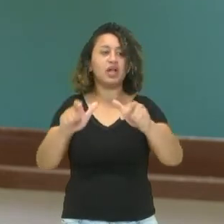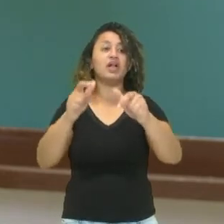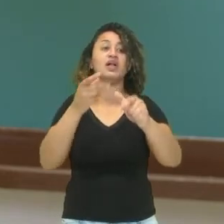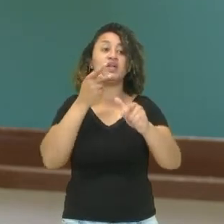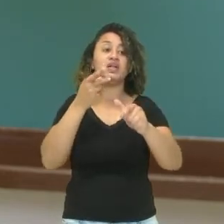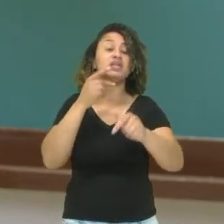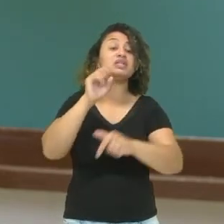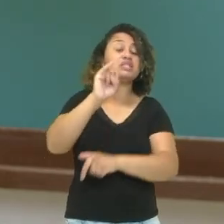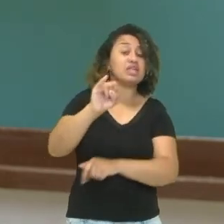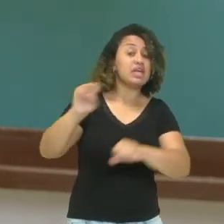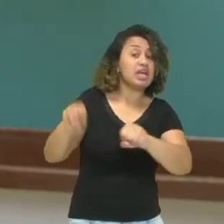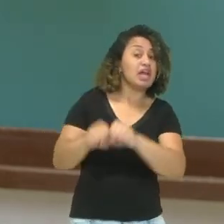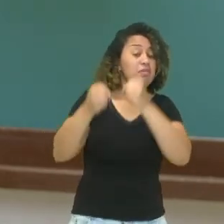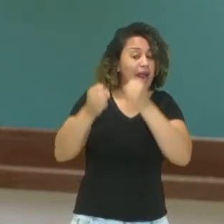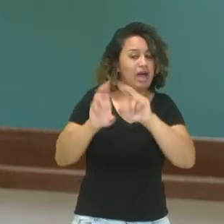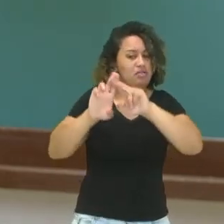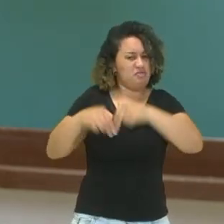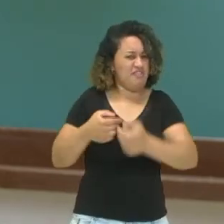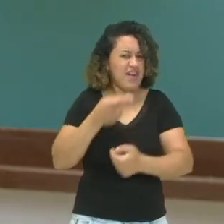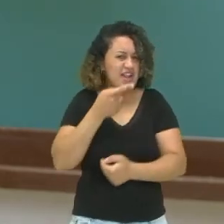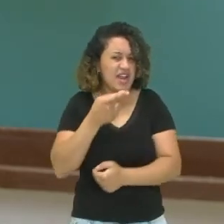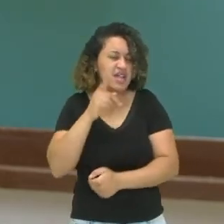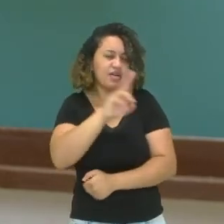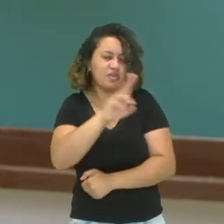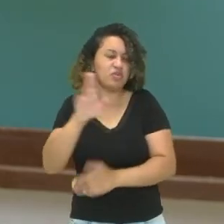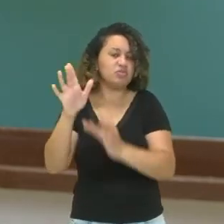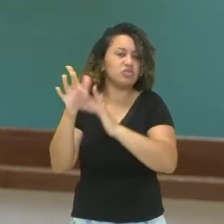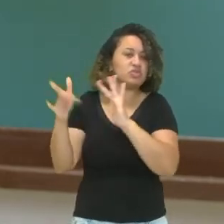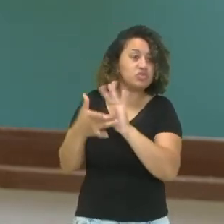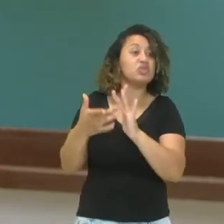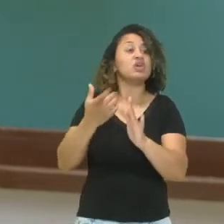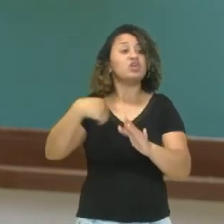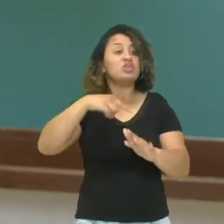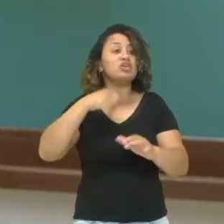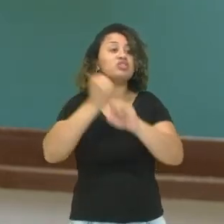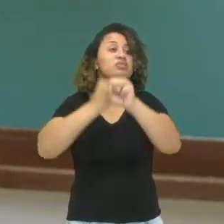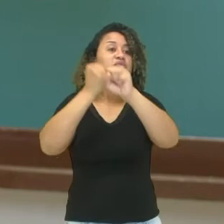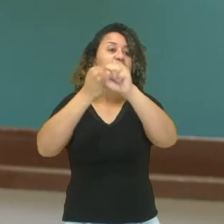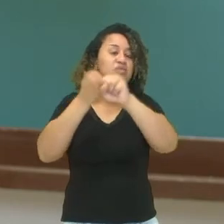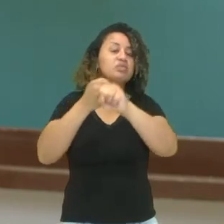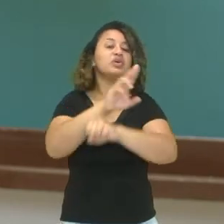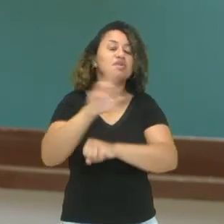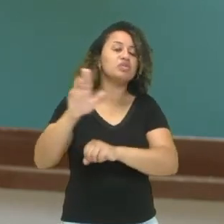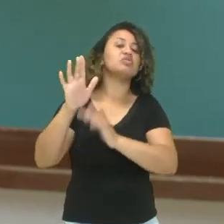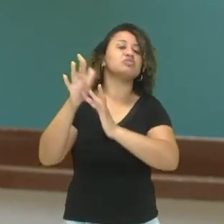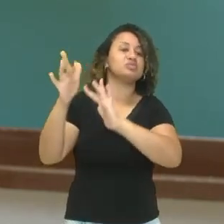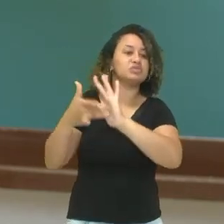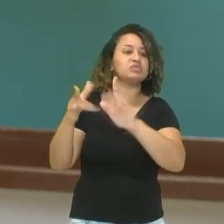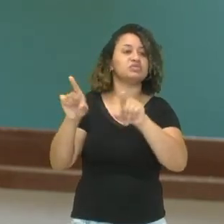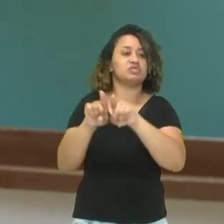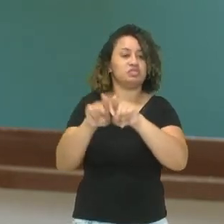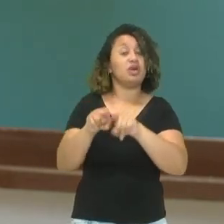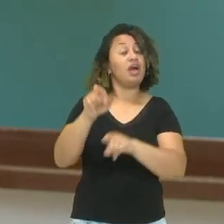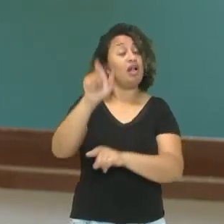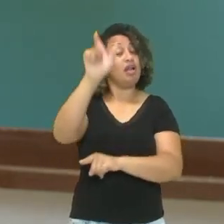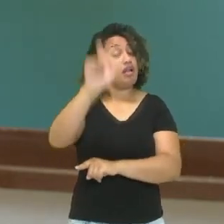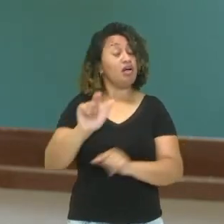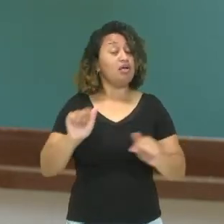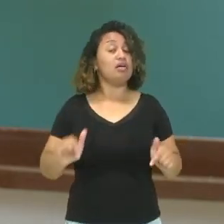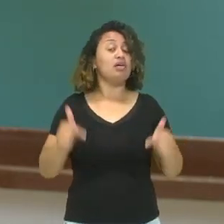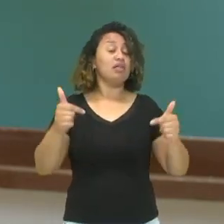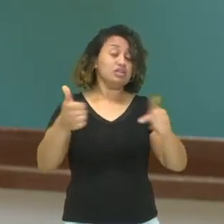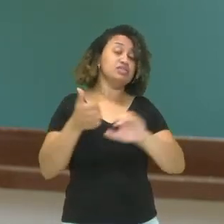se destruíram em nome de Jesus, nós vamos reconstruir. Imagina, ela foi a verdadeira cristã, estava lá com seus irmãos do